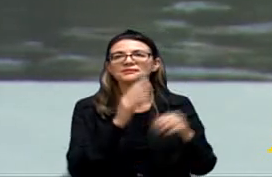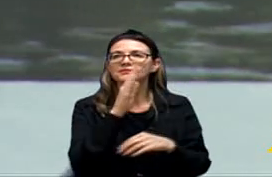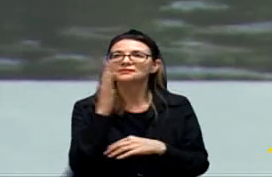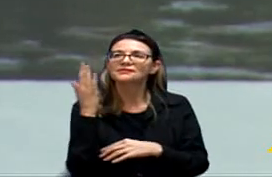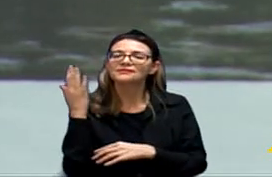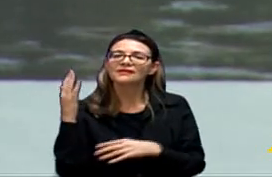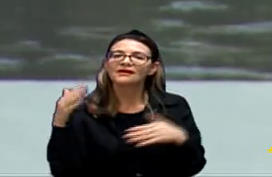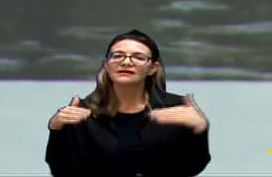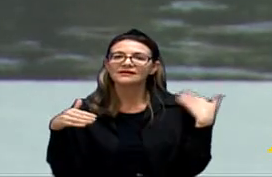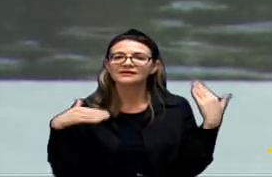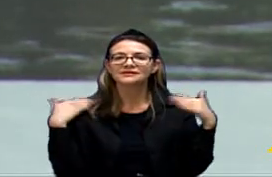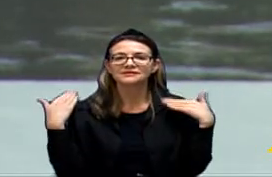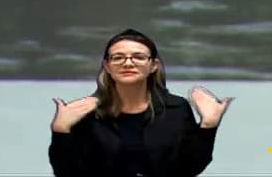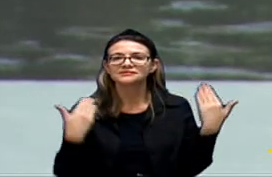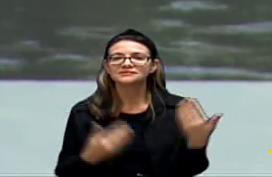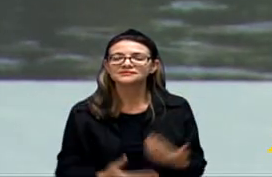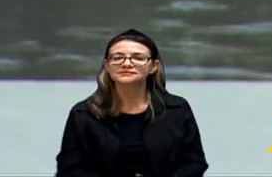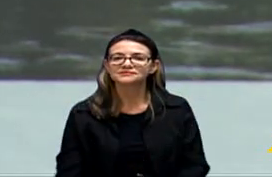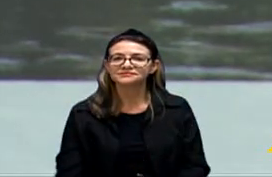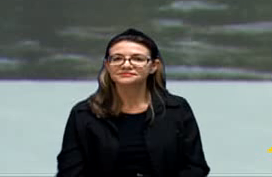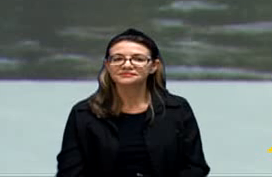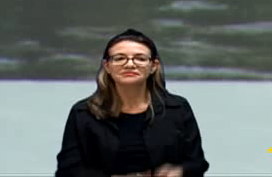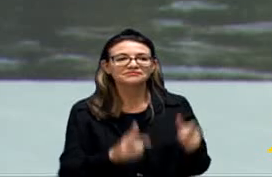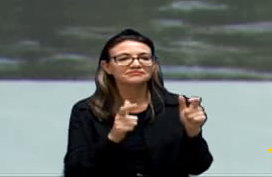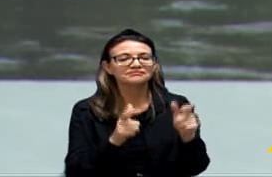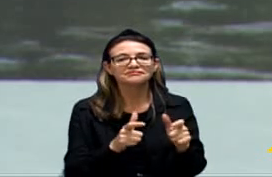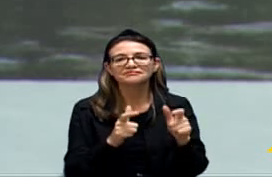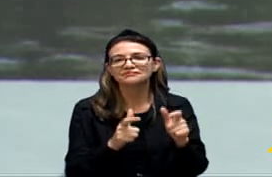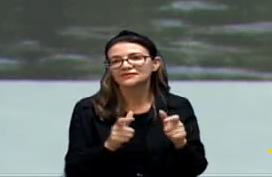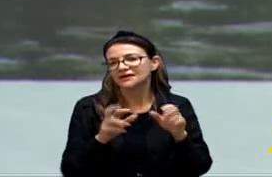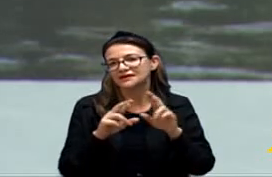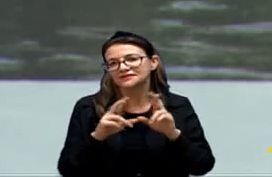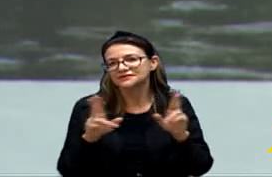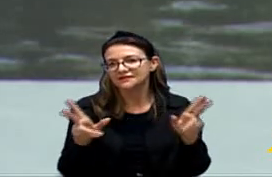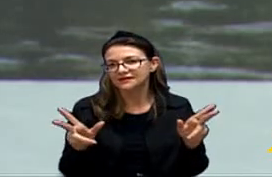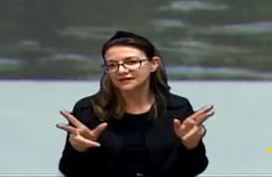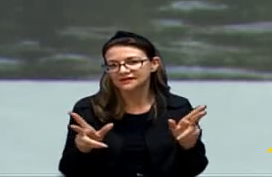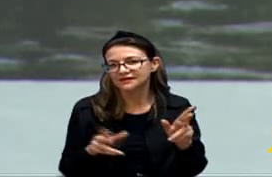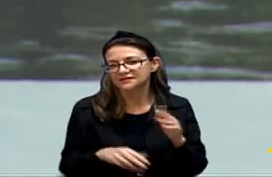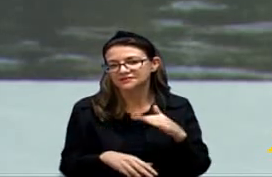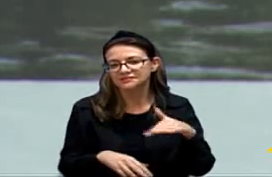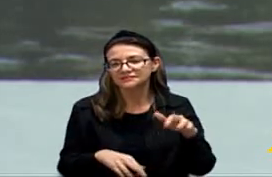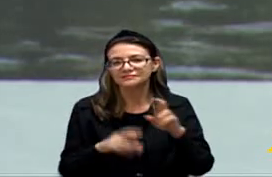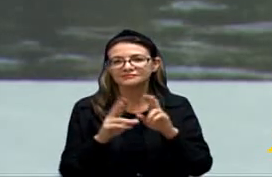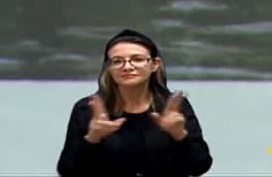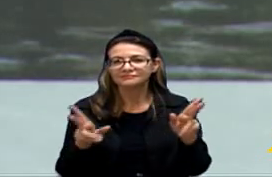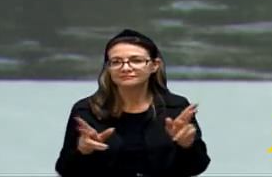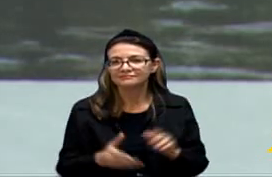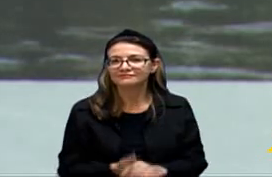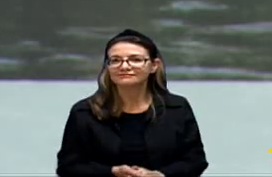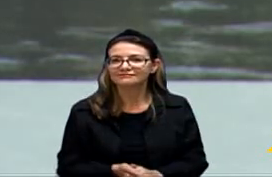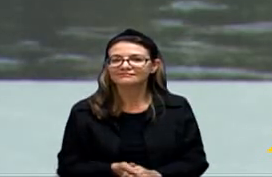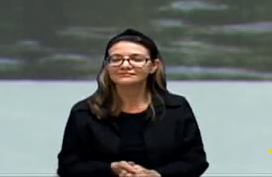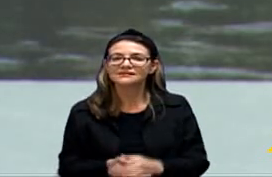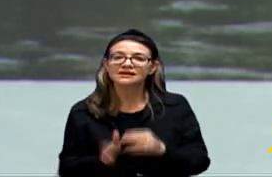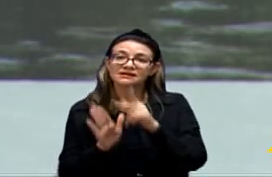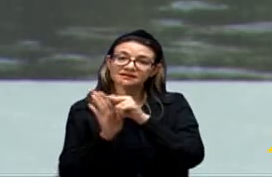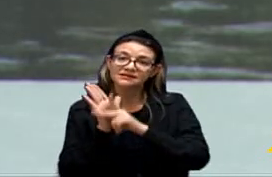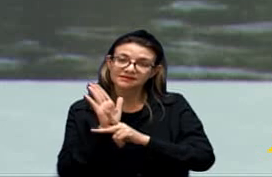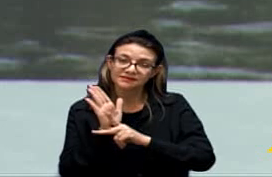a tá no seu dia num lugar diferente num ambiente diferente e a gente traz esse projeto aonde